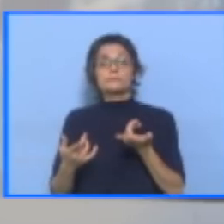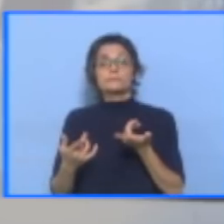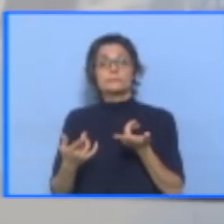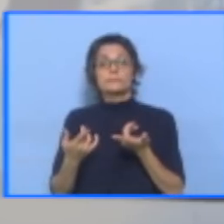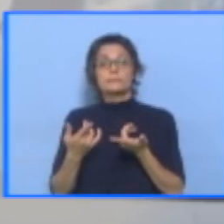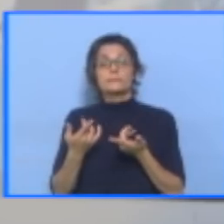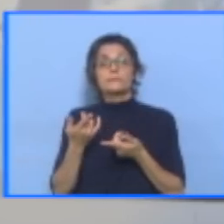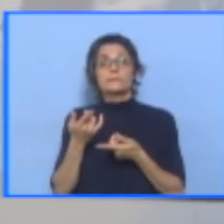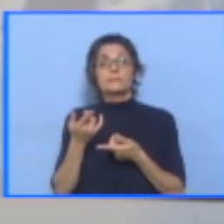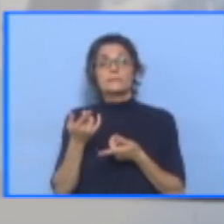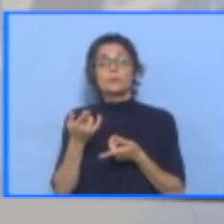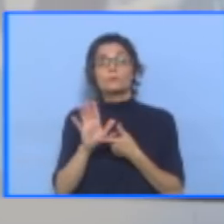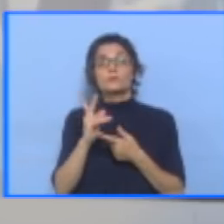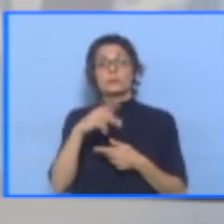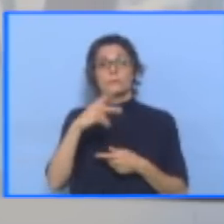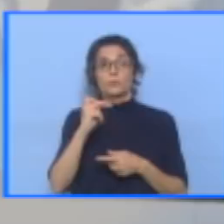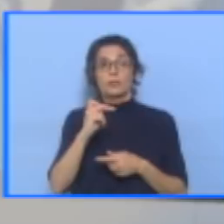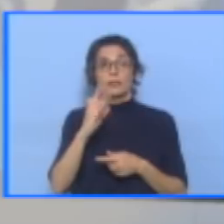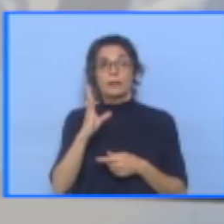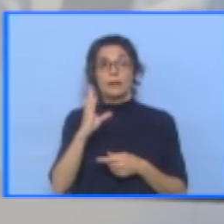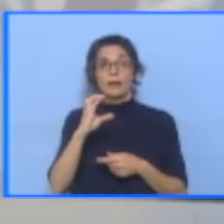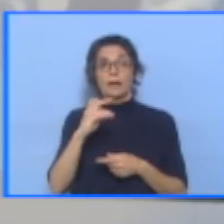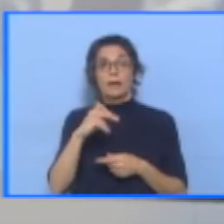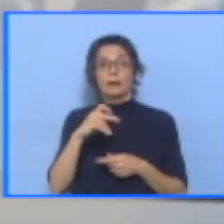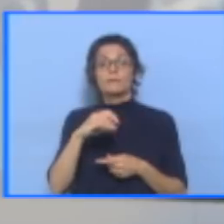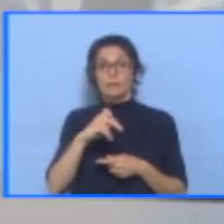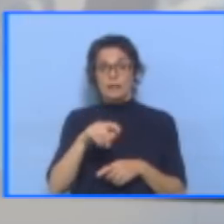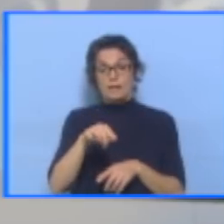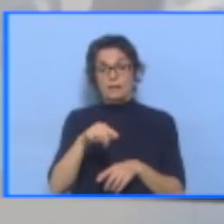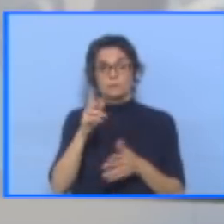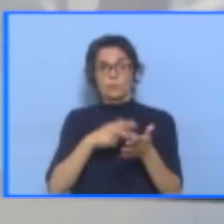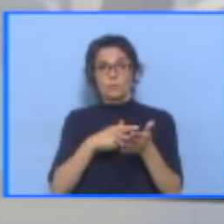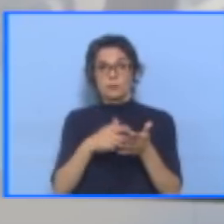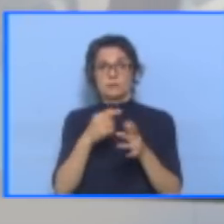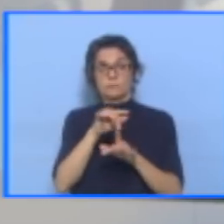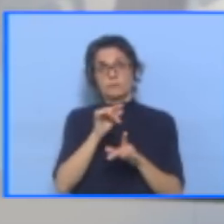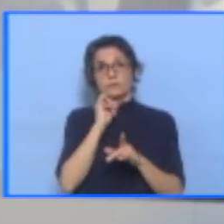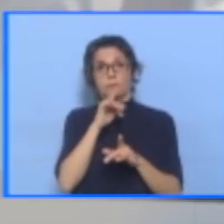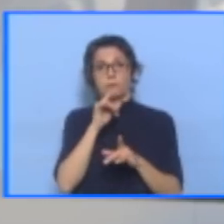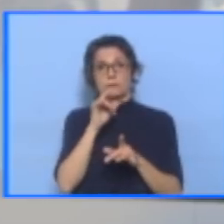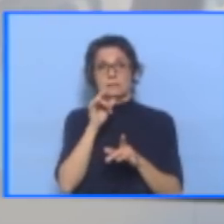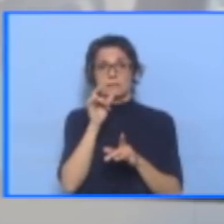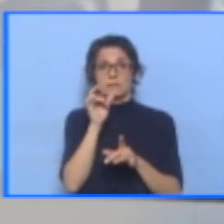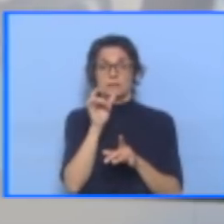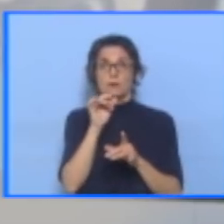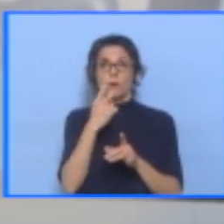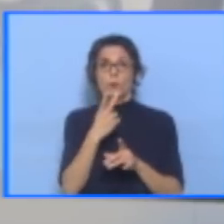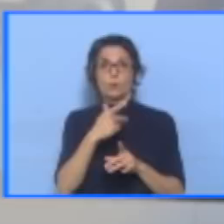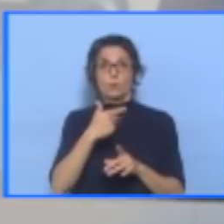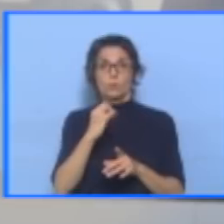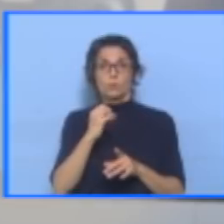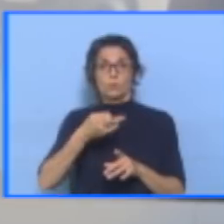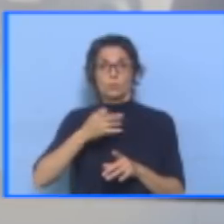quando pensamos num Kafka e o livro do Castelo, é uma espécie de utopia ao contrário. E, portanto, sempre que